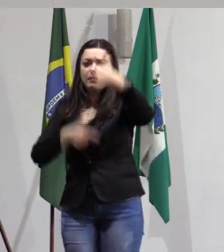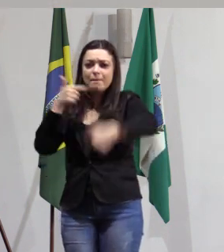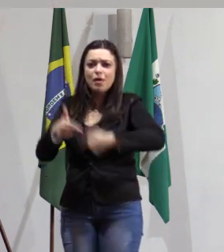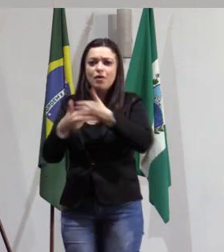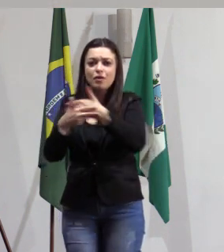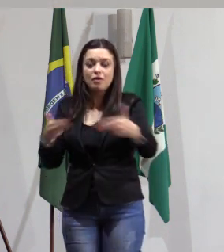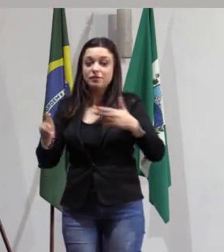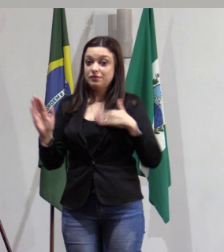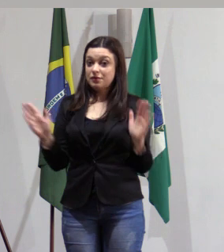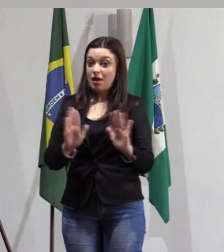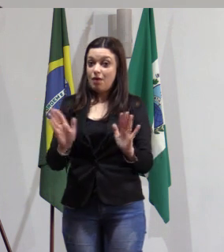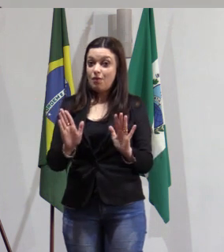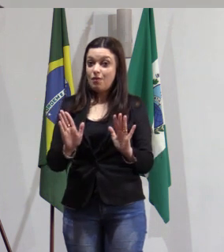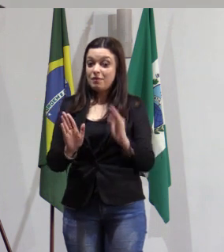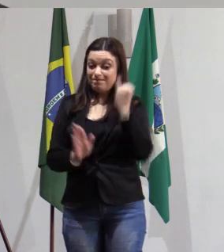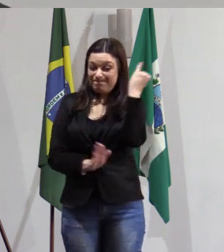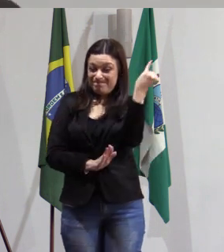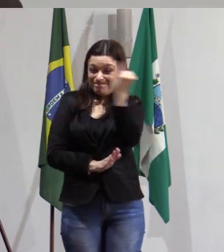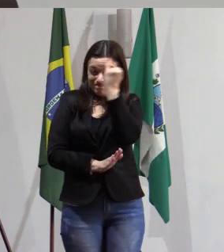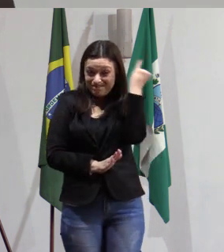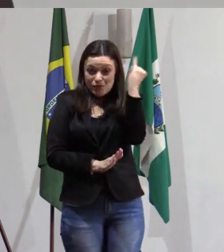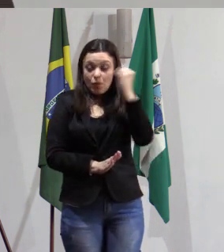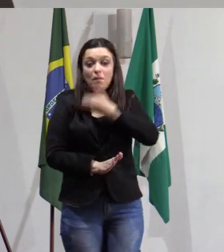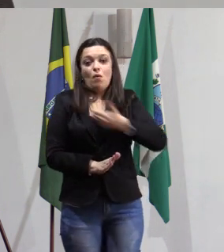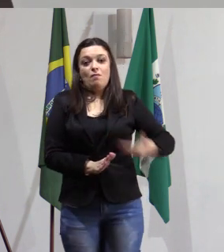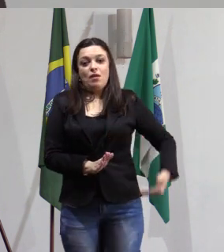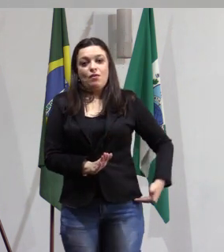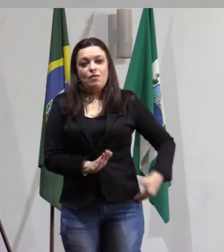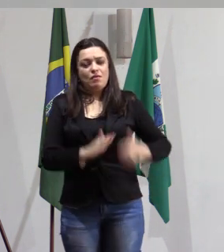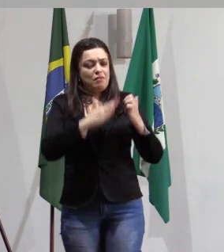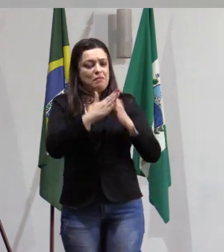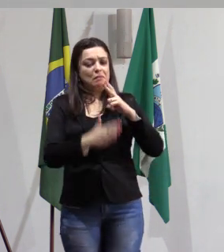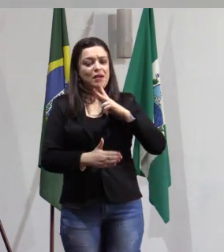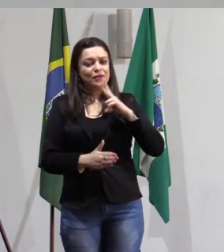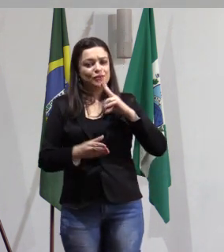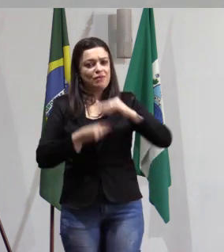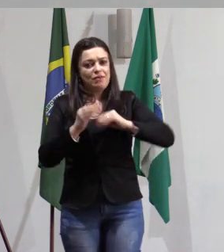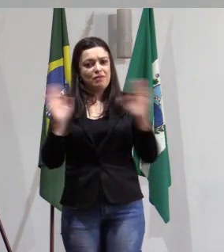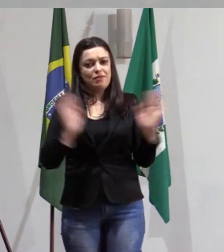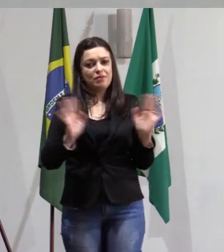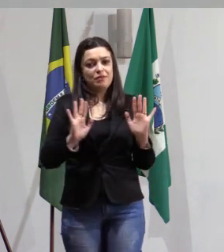pingo da nossa natureza pública. Não se trata disso. Sem, obviamente,